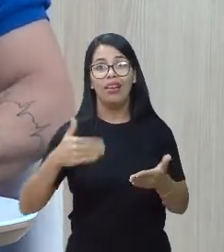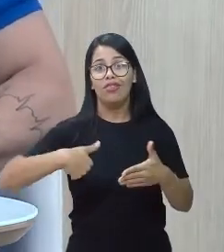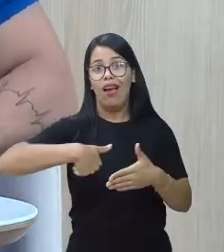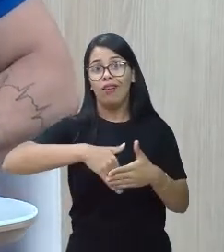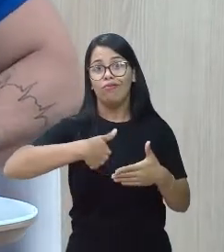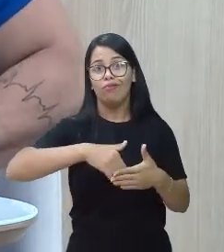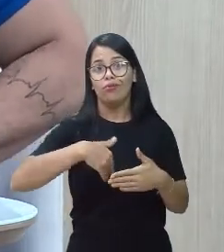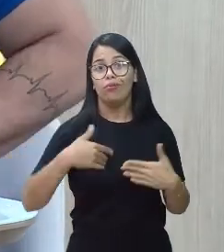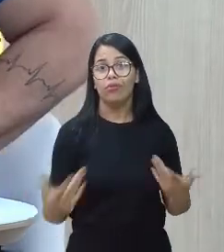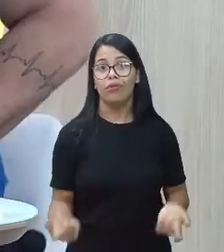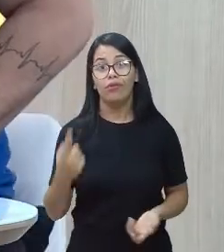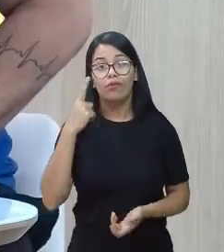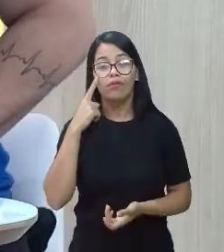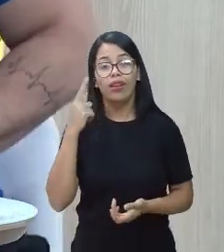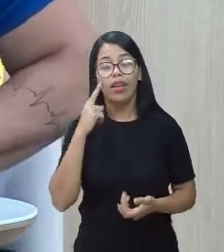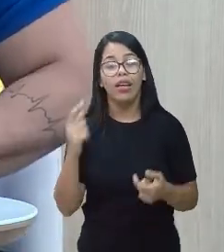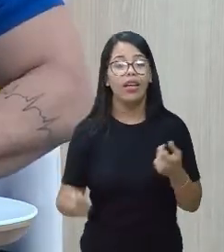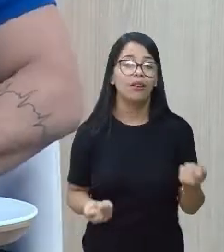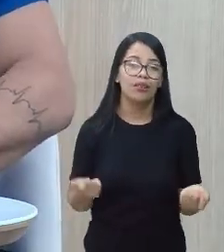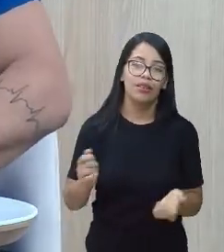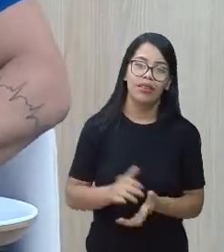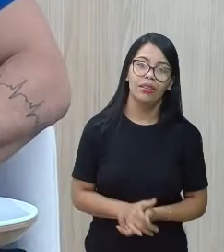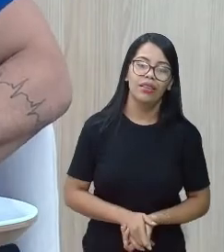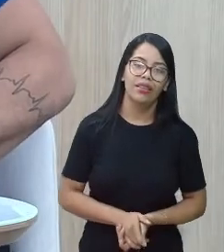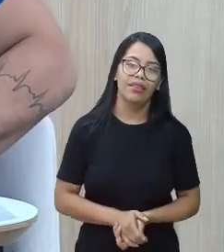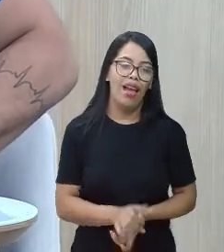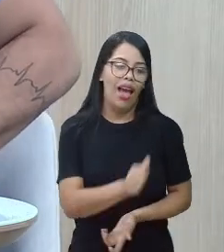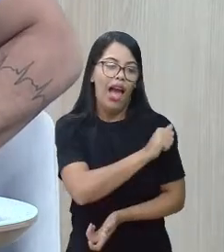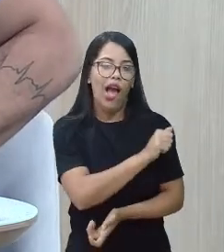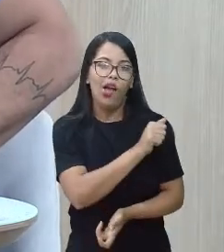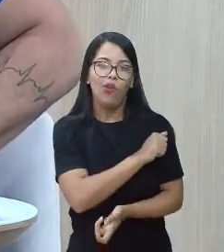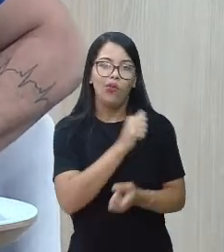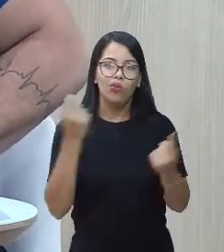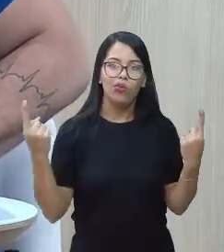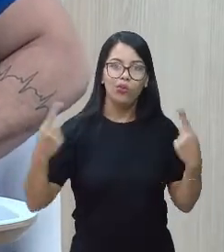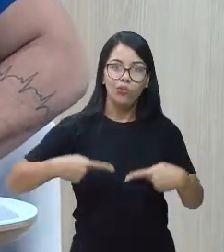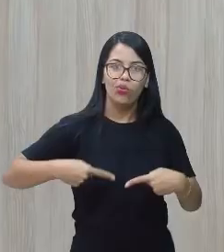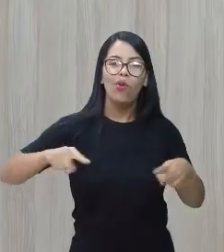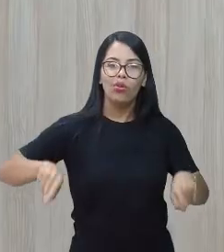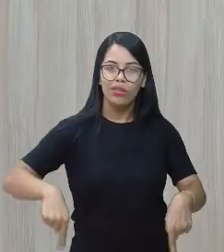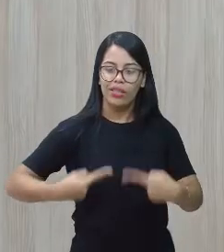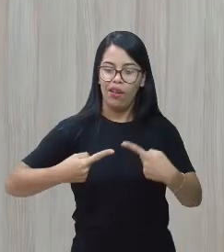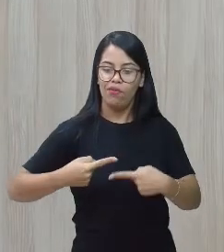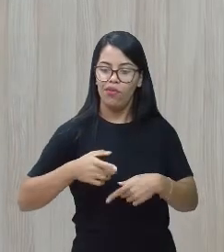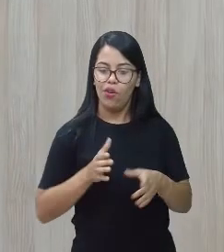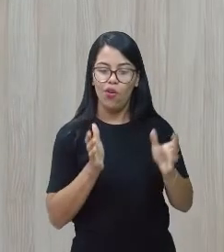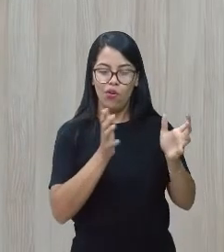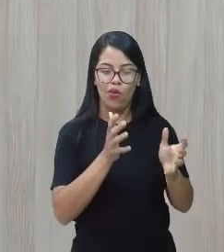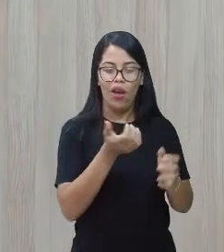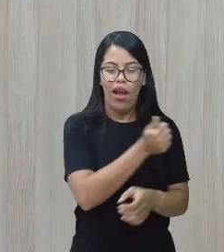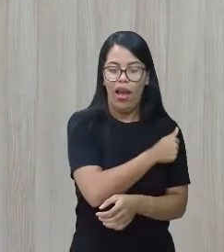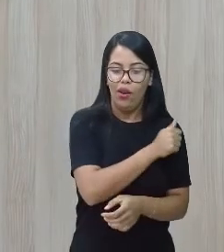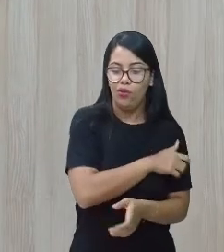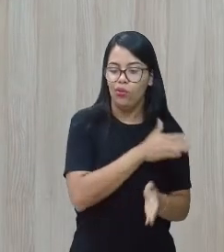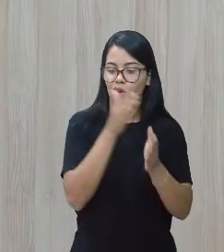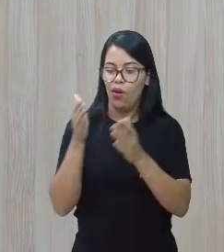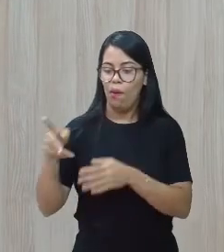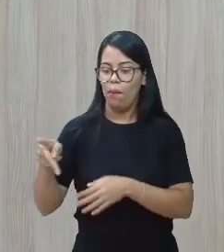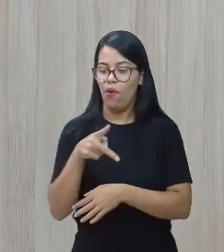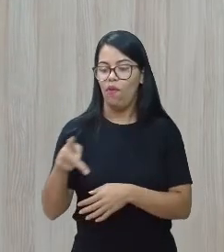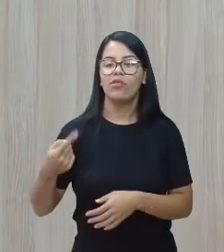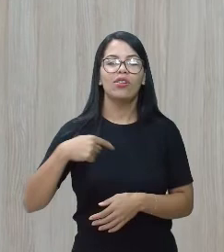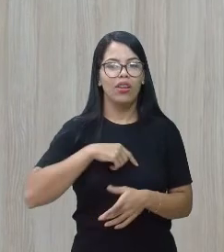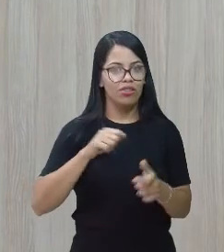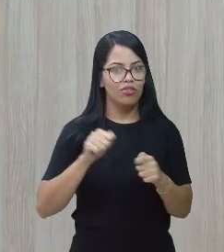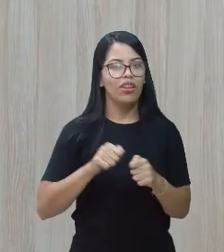Vê só, aluno contra professor. Estiga, Pedro. A gente encara o desafio, hein? Pode colocar